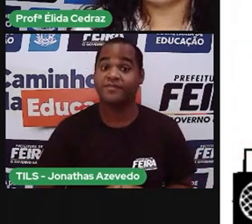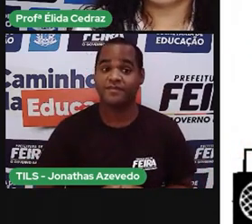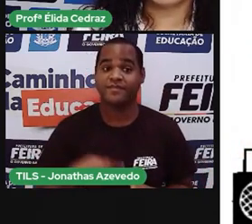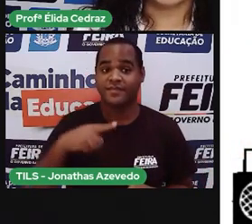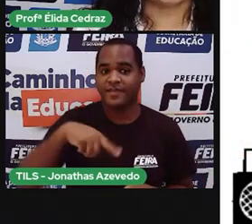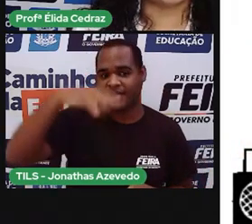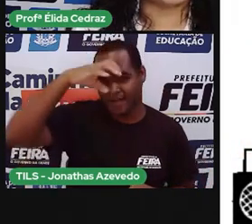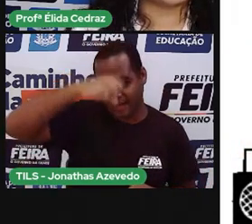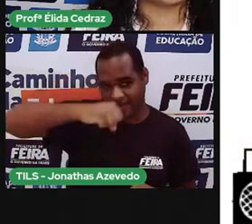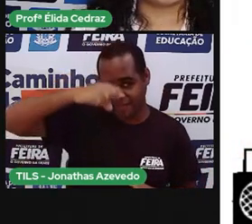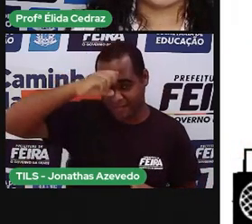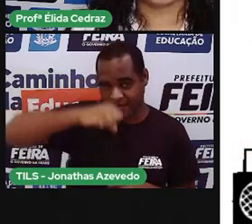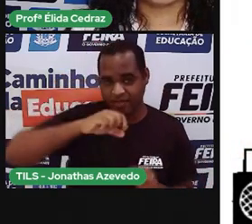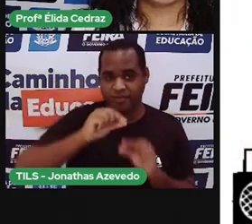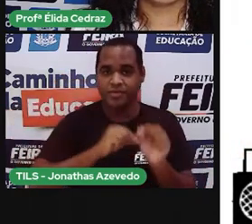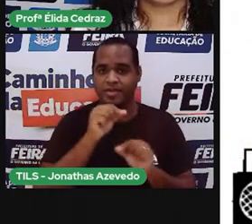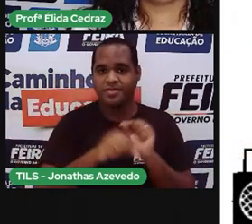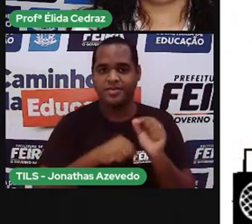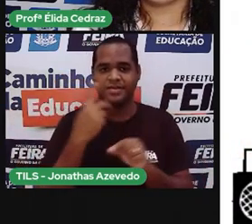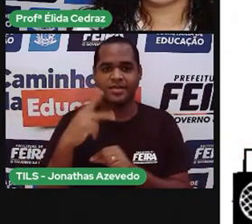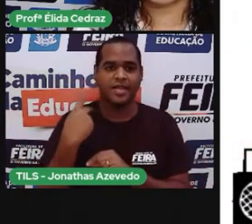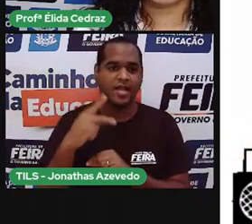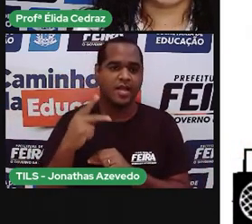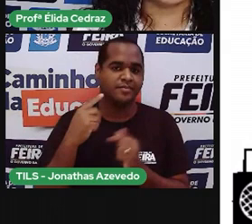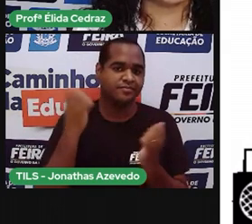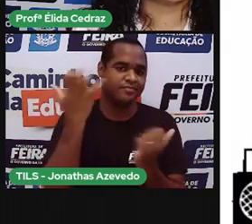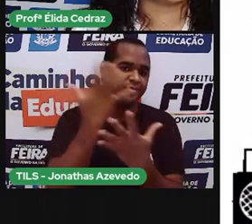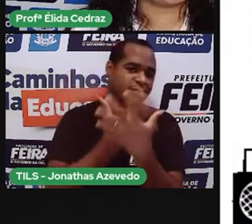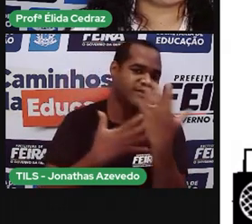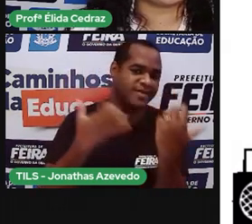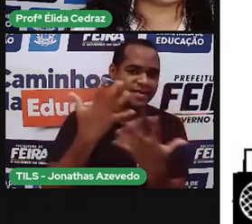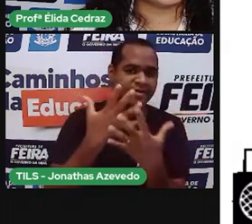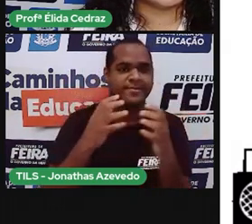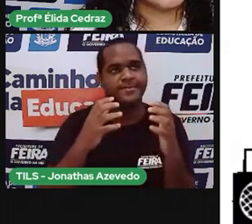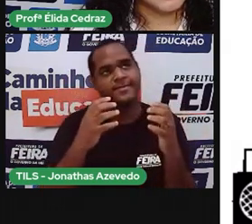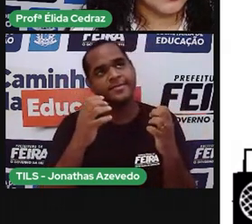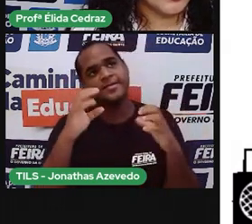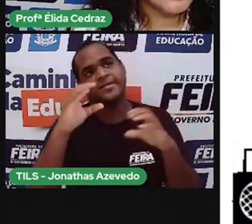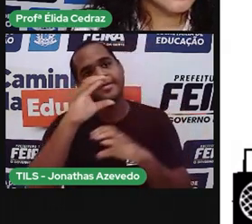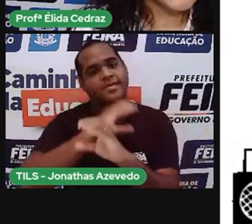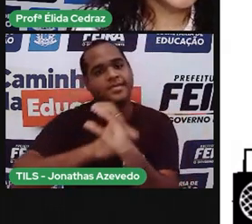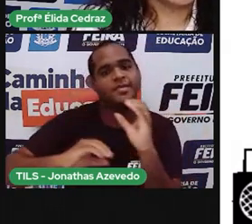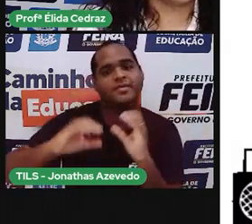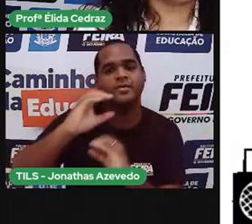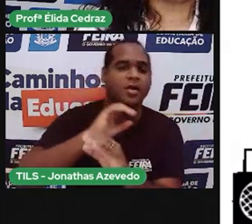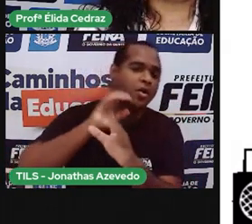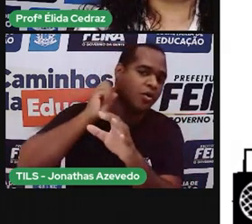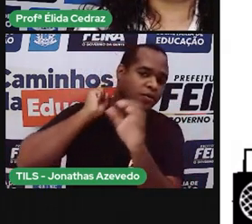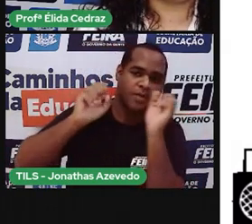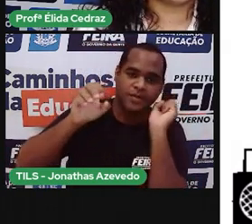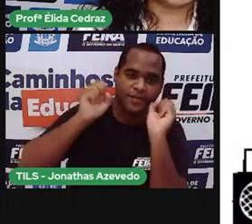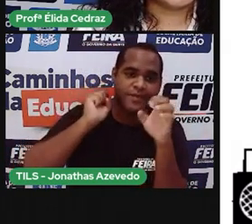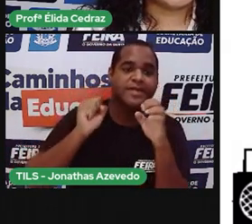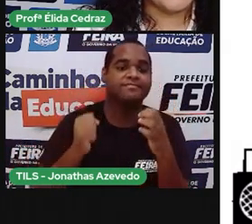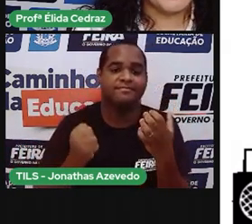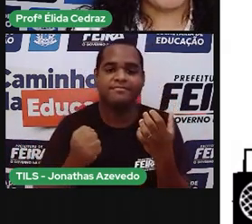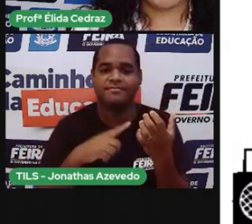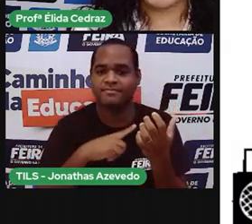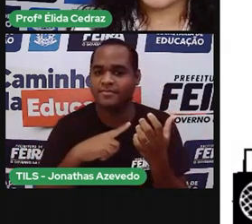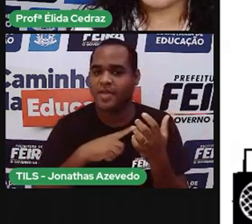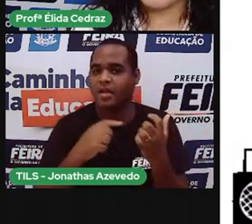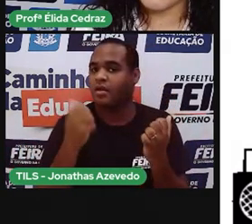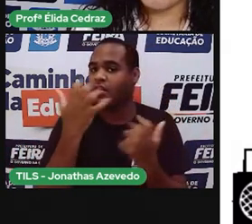Aprendemos muito sobre os elementos que compõem as músicas ou as canções. Nós